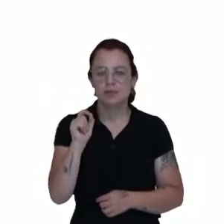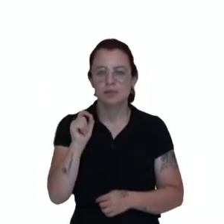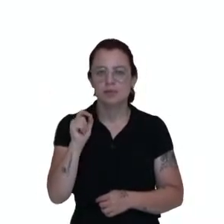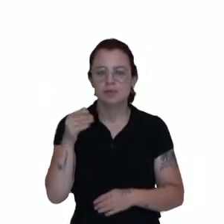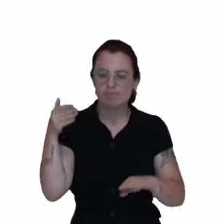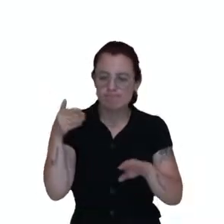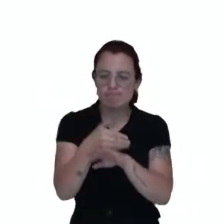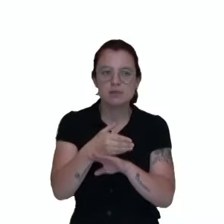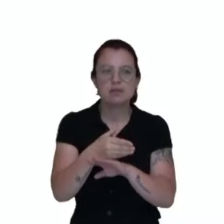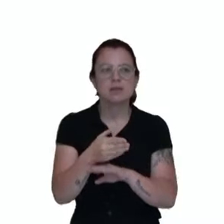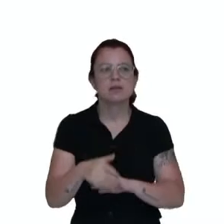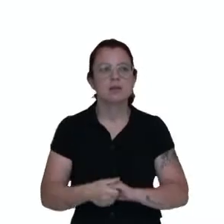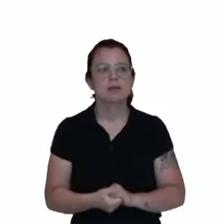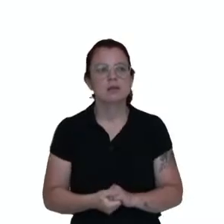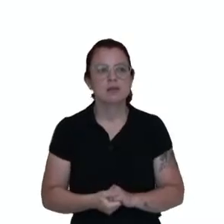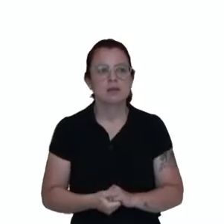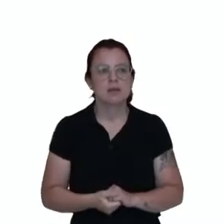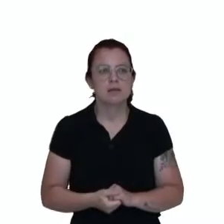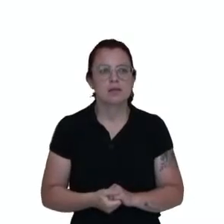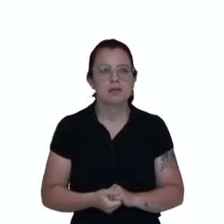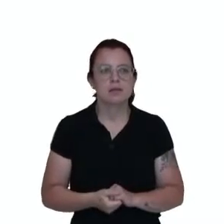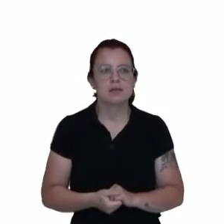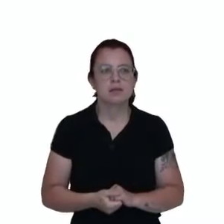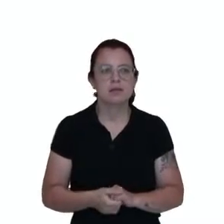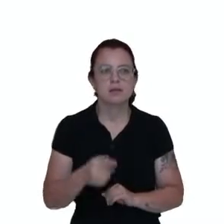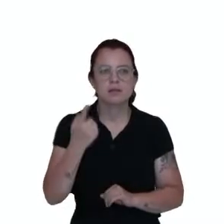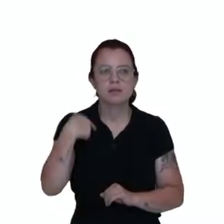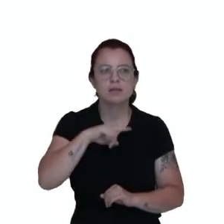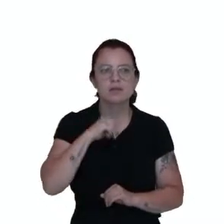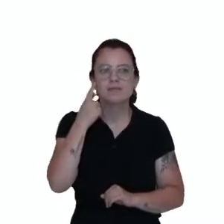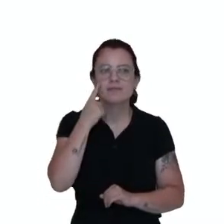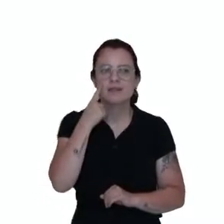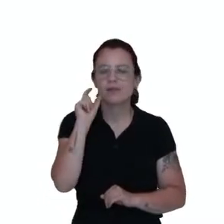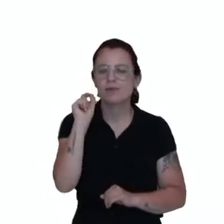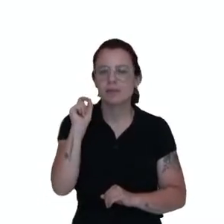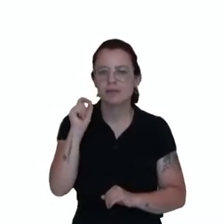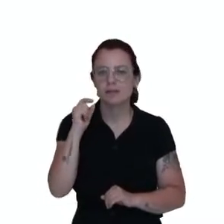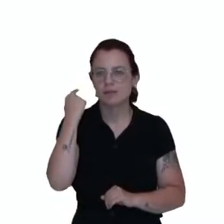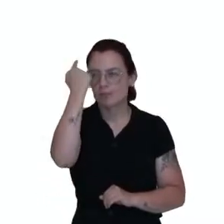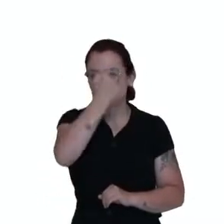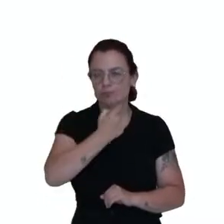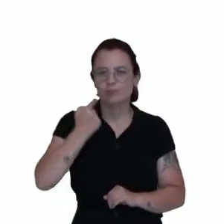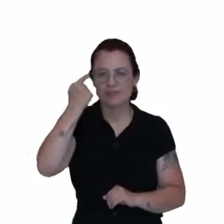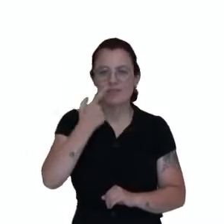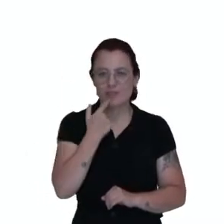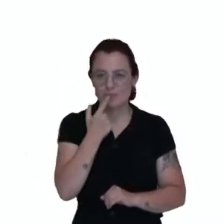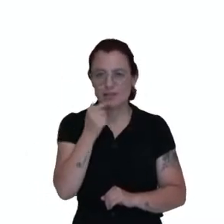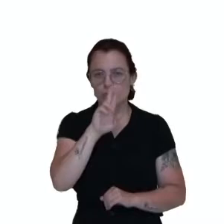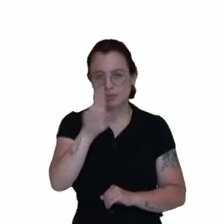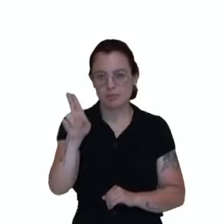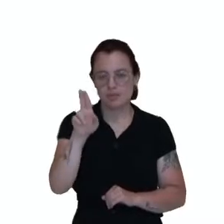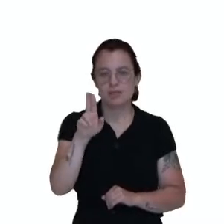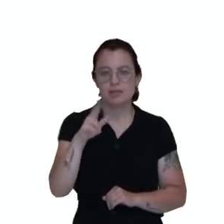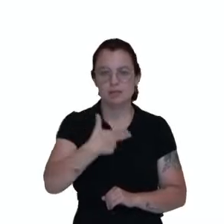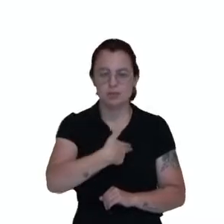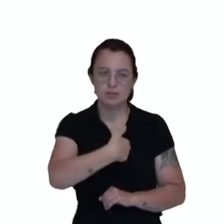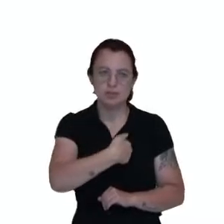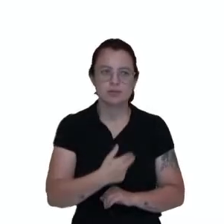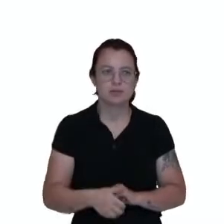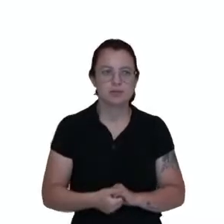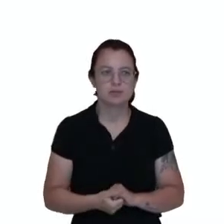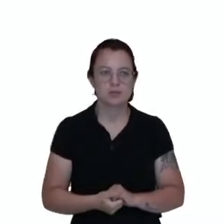de 1930, e com destaque, a gente vê ali em vermelho, Getúlio Vargas estava entre os